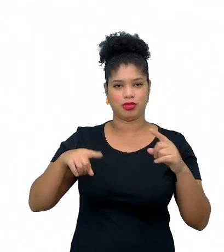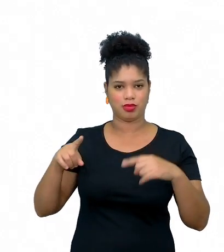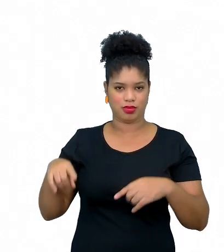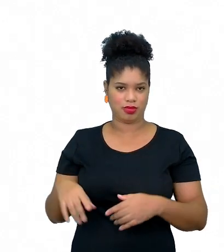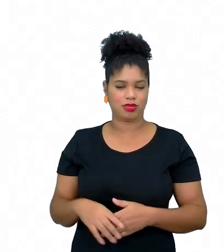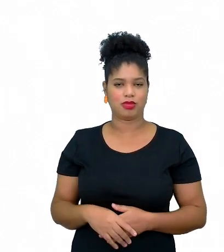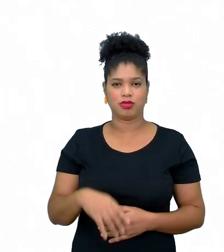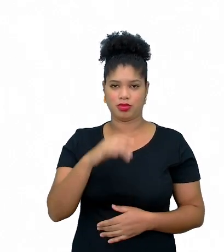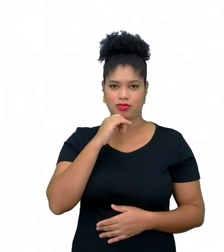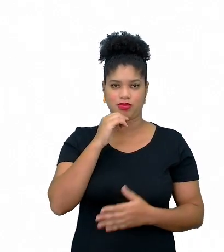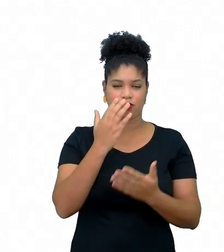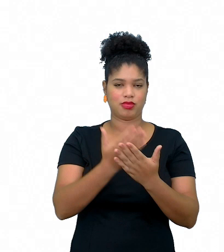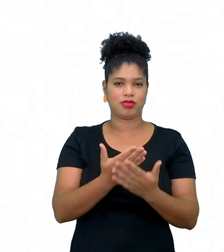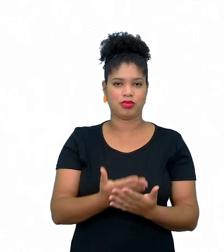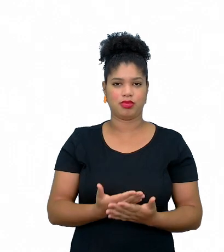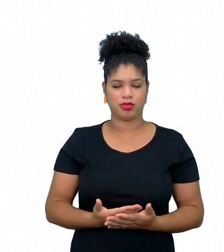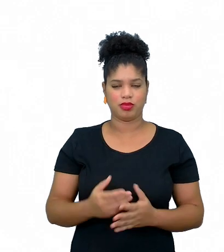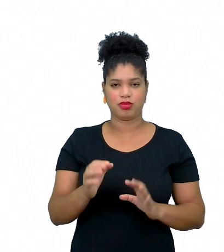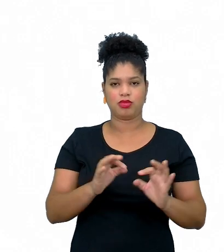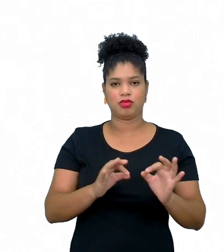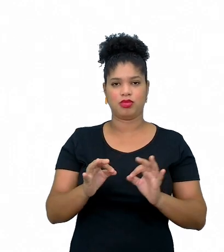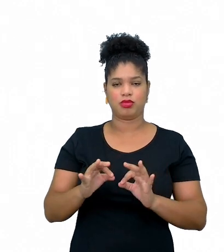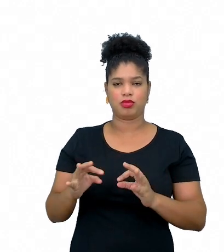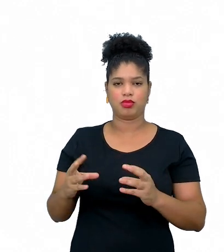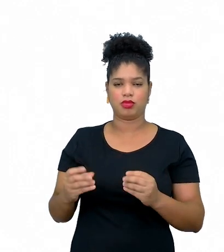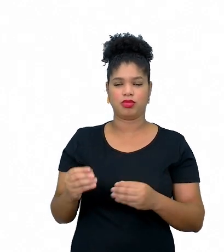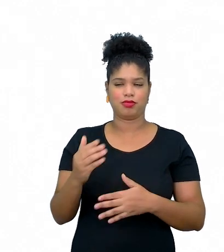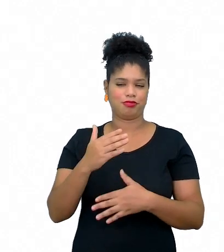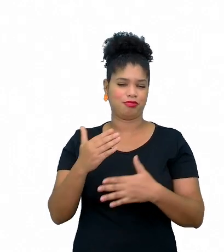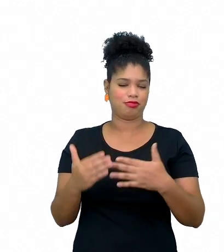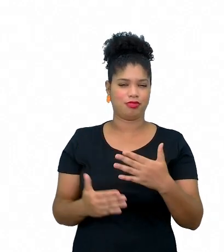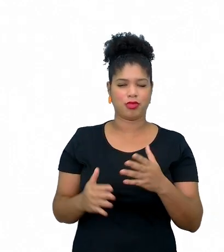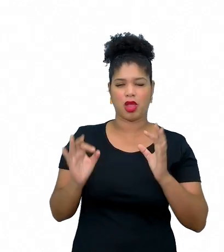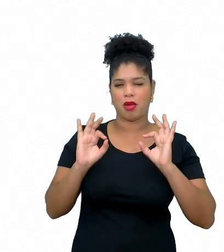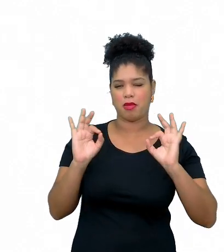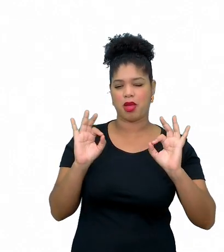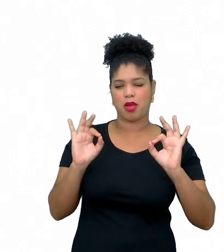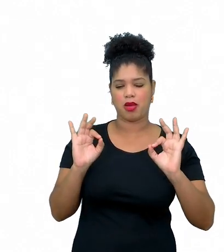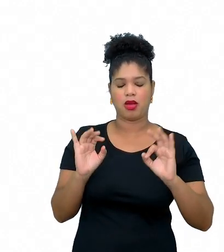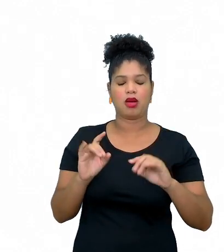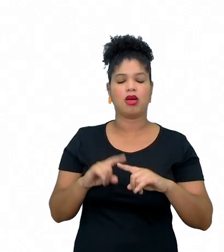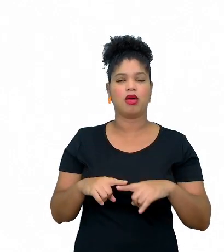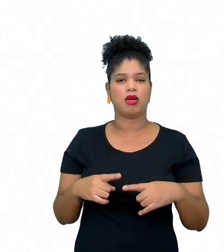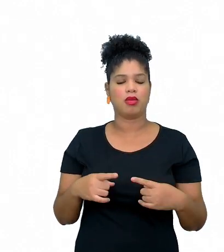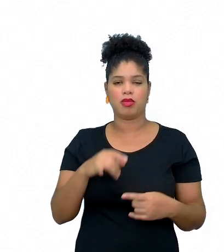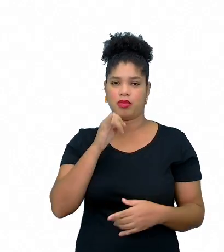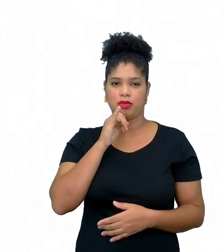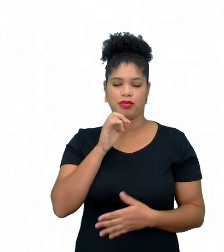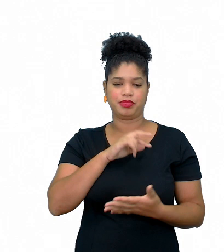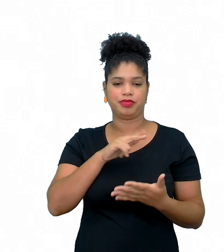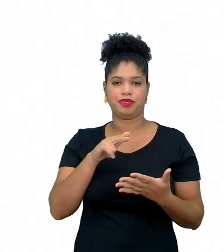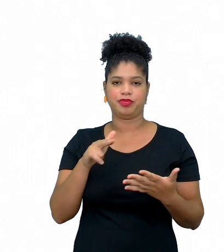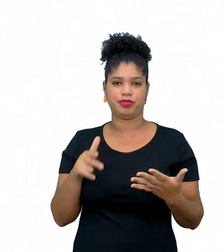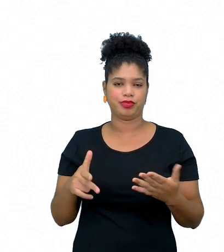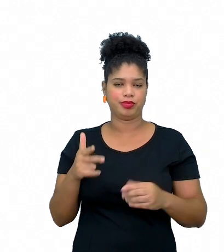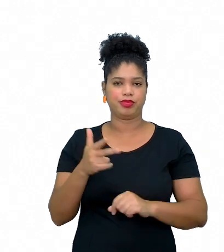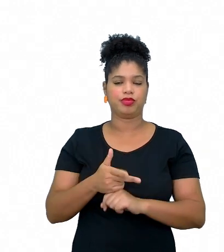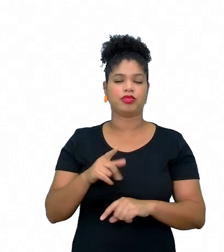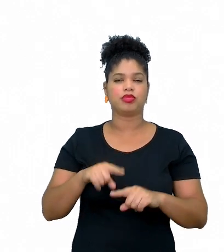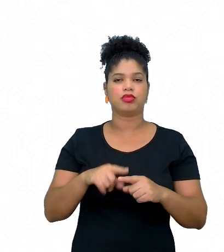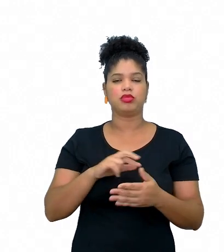termos aulas muito bem preparadas no PowerPoint, em outras, através de vídeos, através de